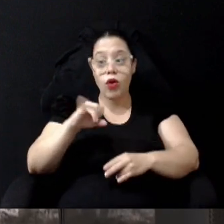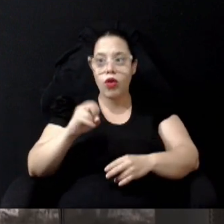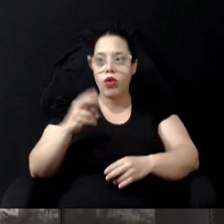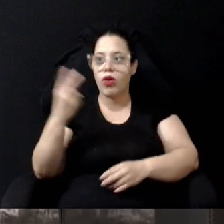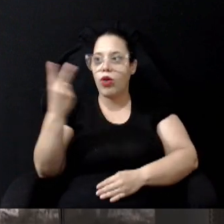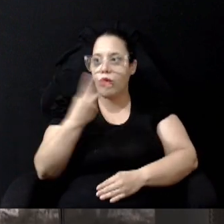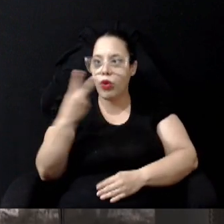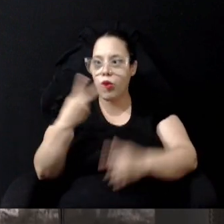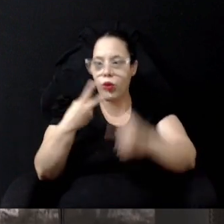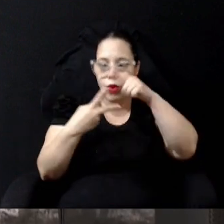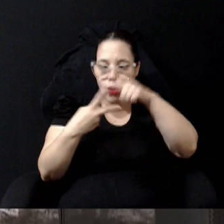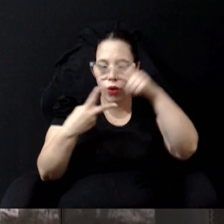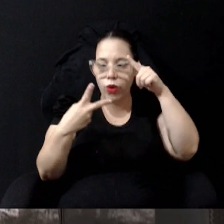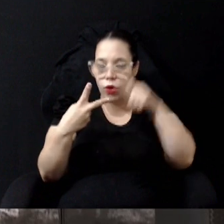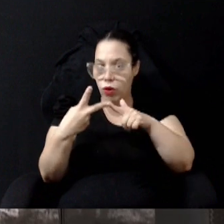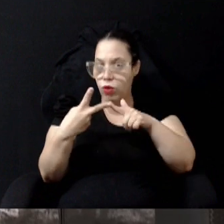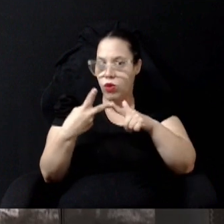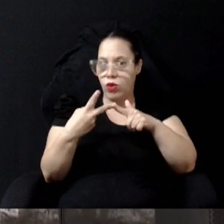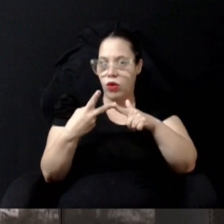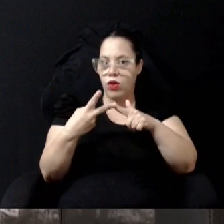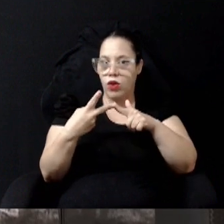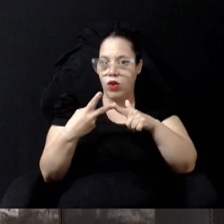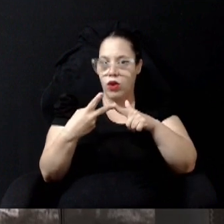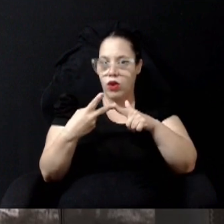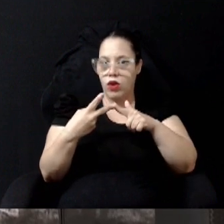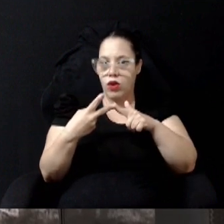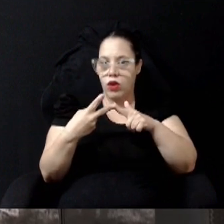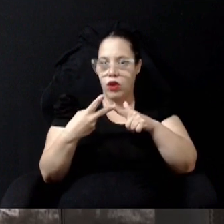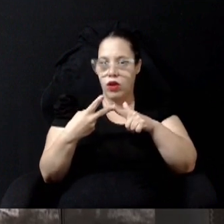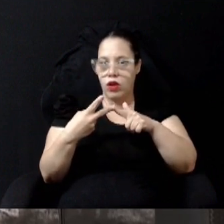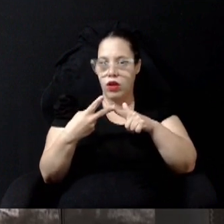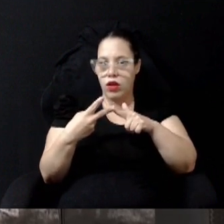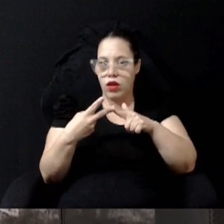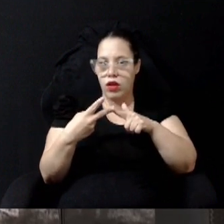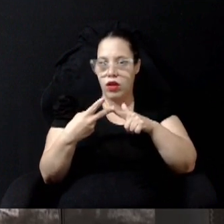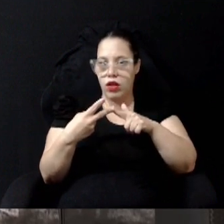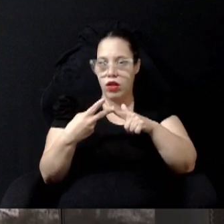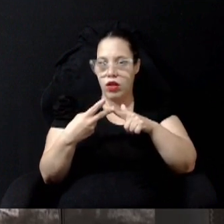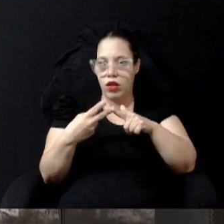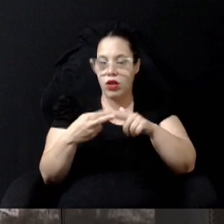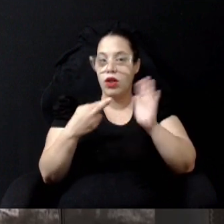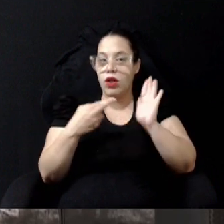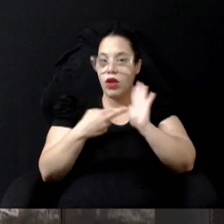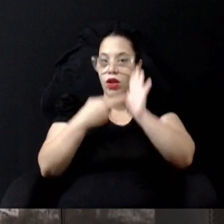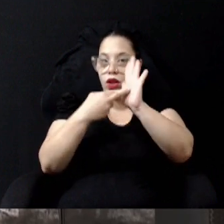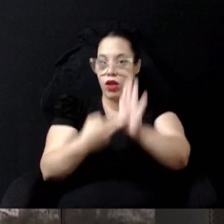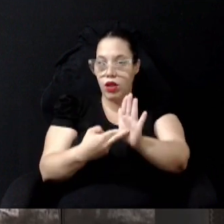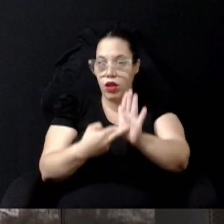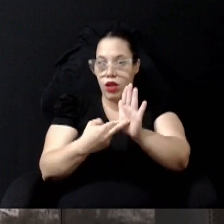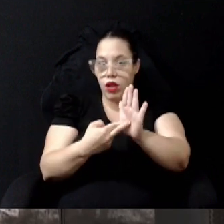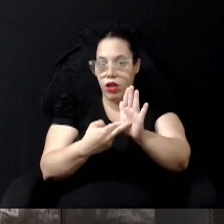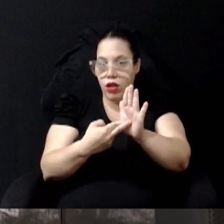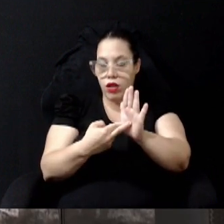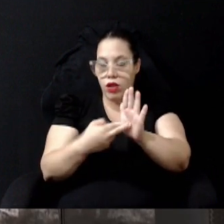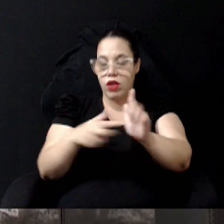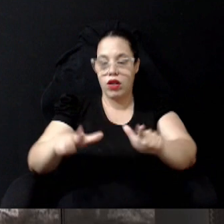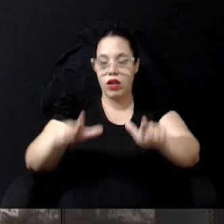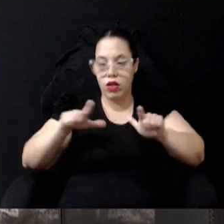vezes a tentativa de reconhecimento como título de cidadão.